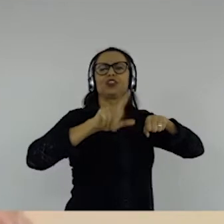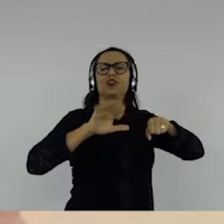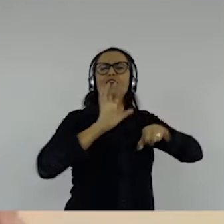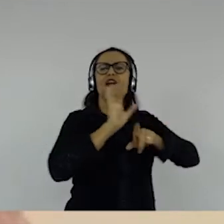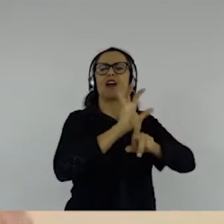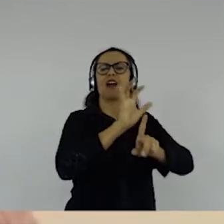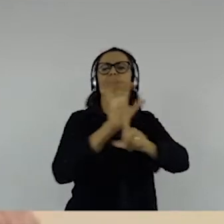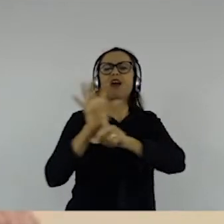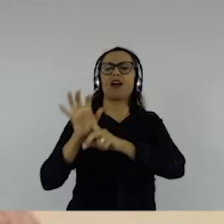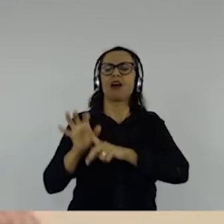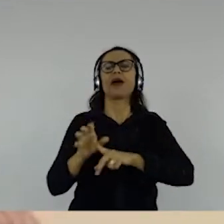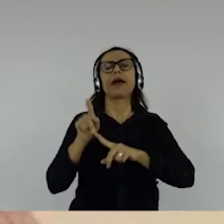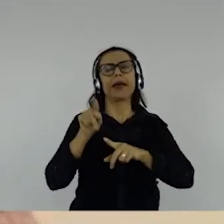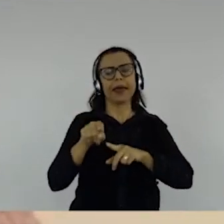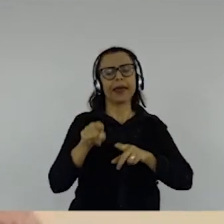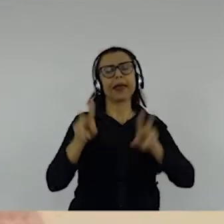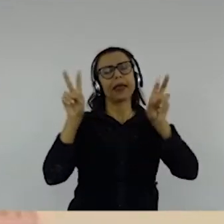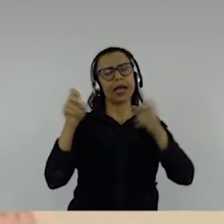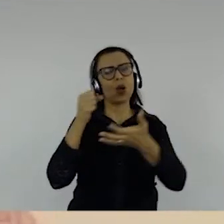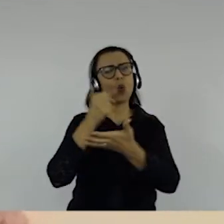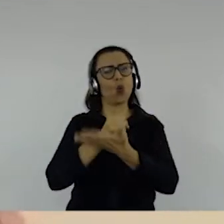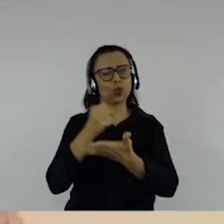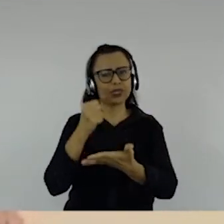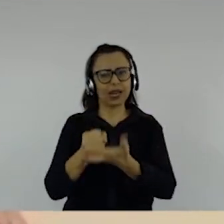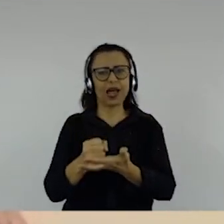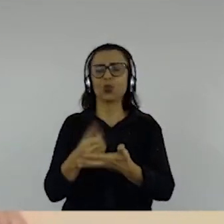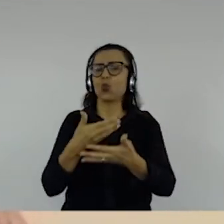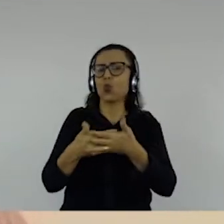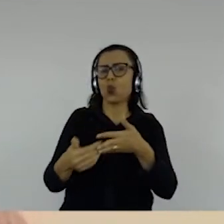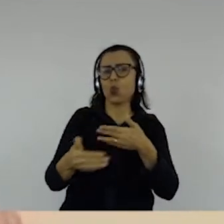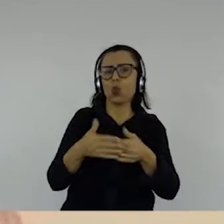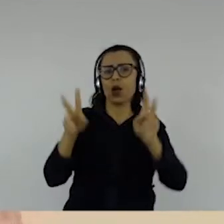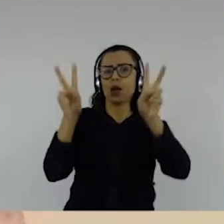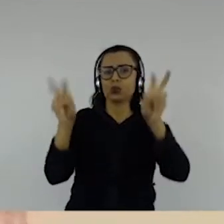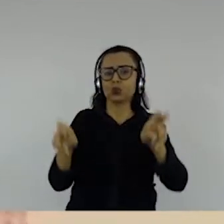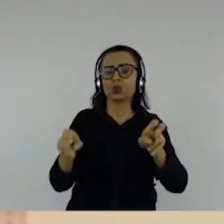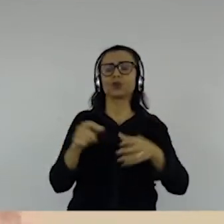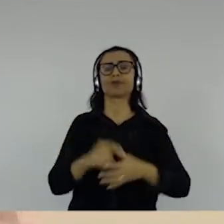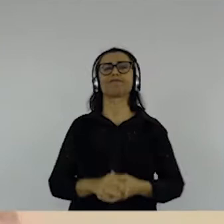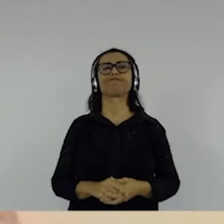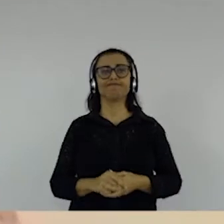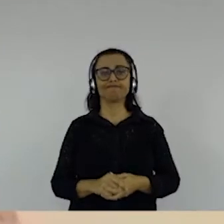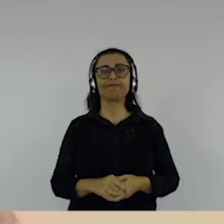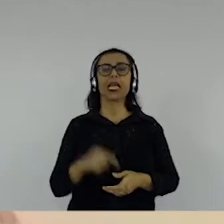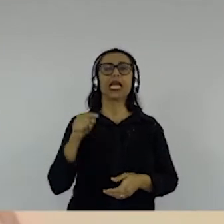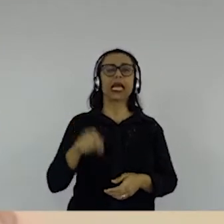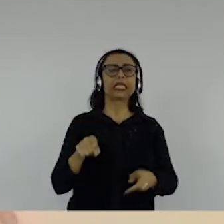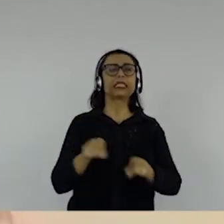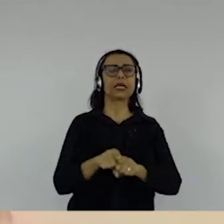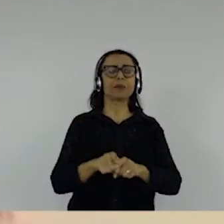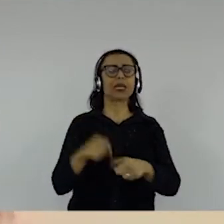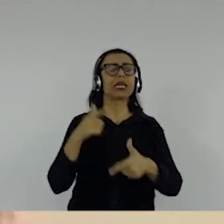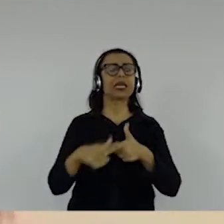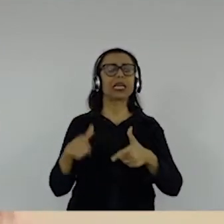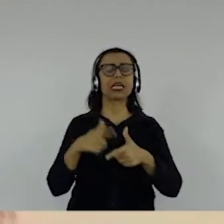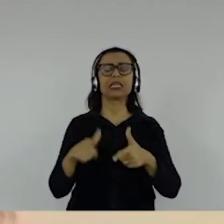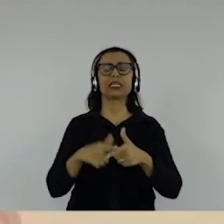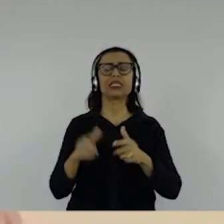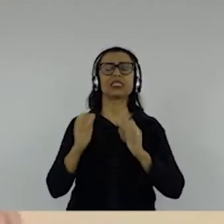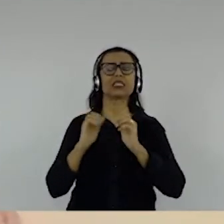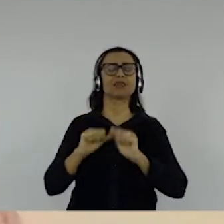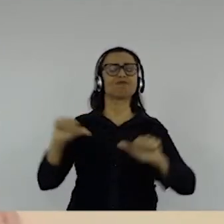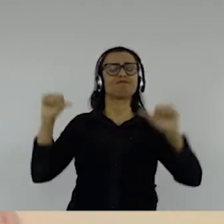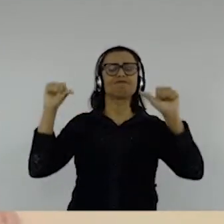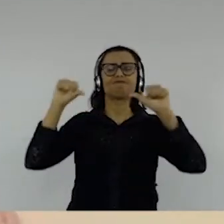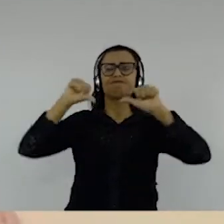Nós estamos diante, provavelmente, daquela que já se anuncia como a maior crise econômica mundial desde a Grande Depressão do